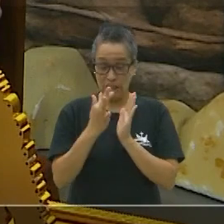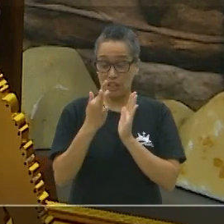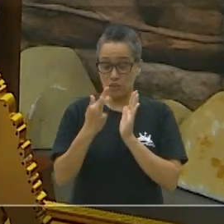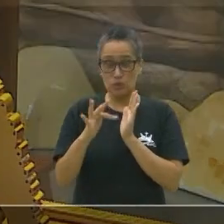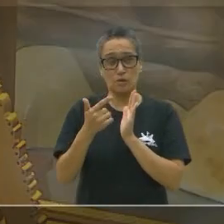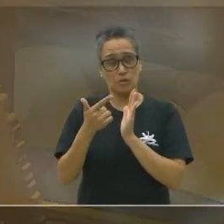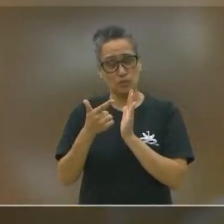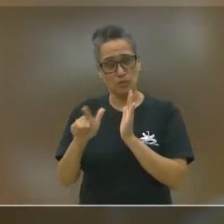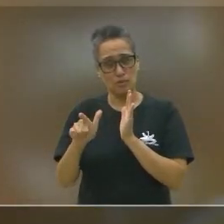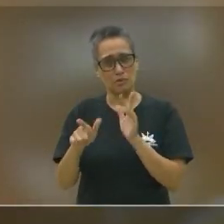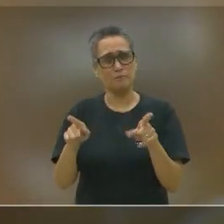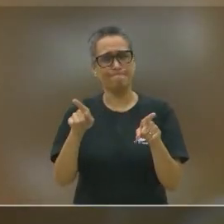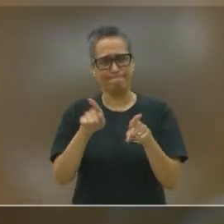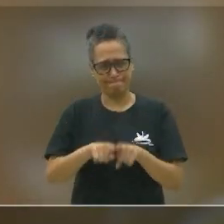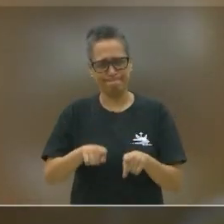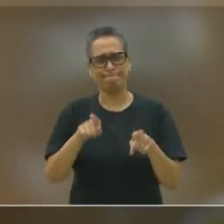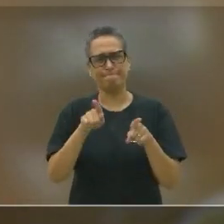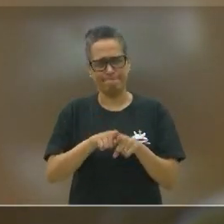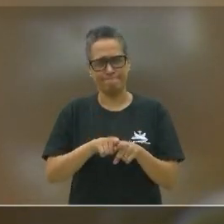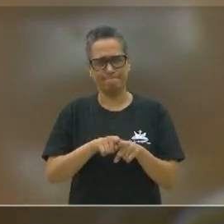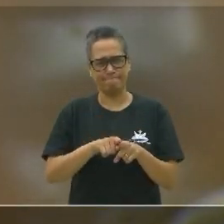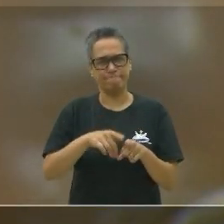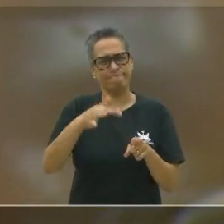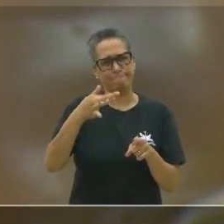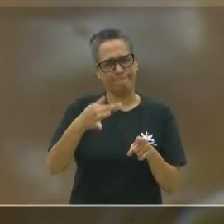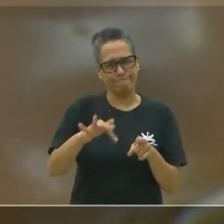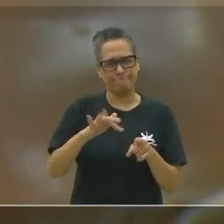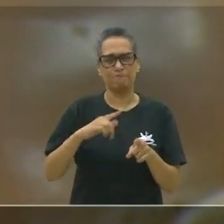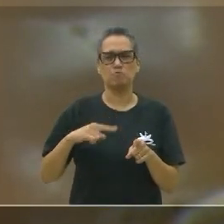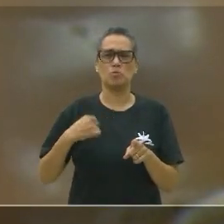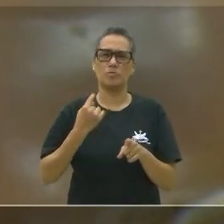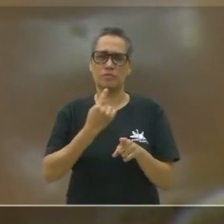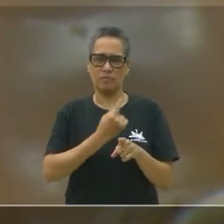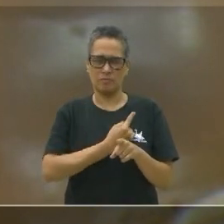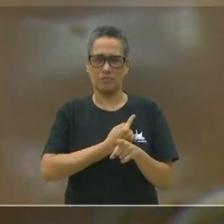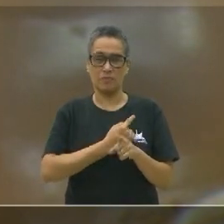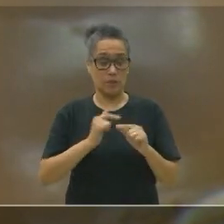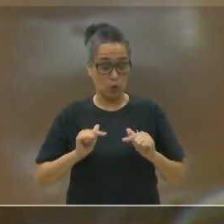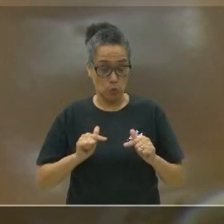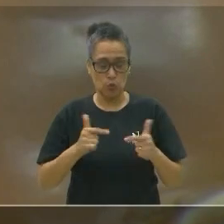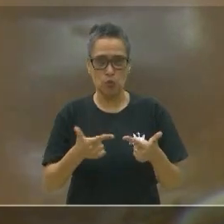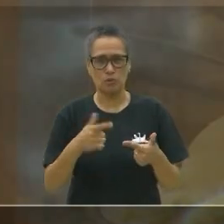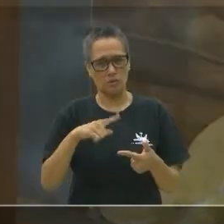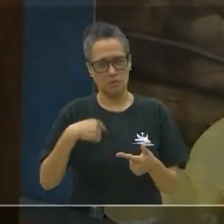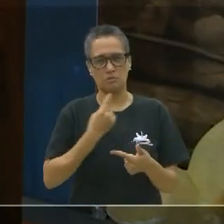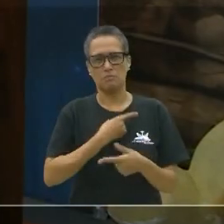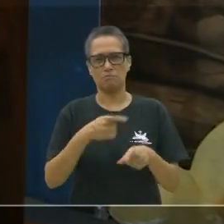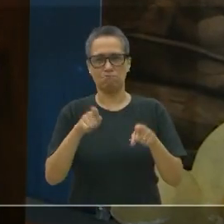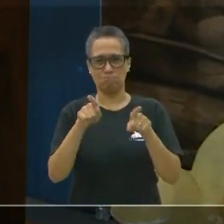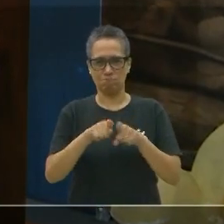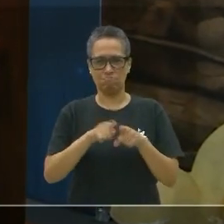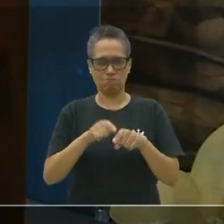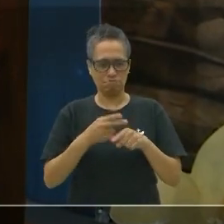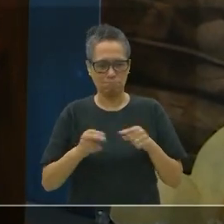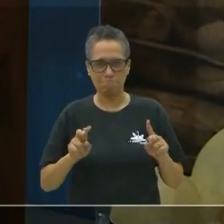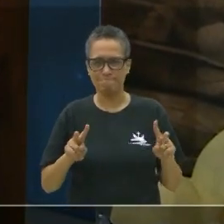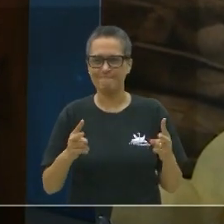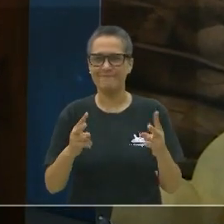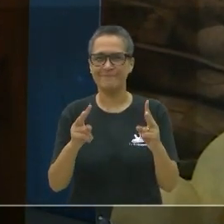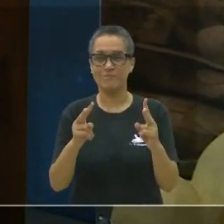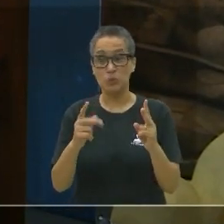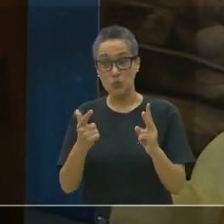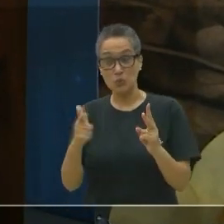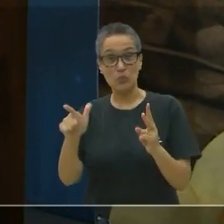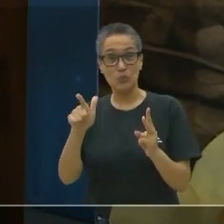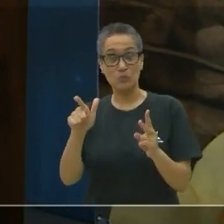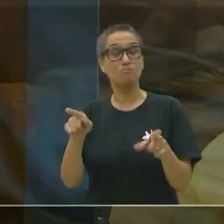também. É quando a luta do outro é nossa luta também. É quando a vitória do outro é nossa vitória também.